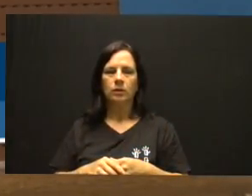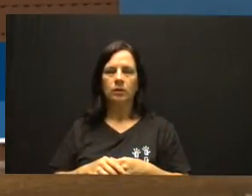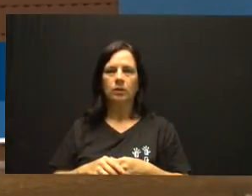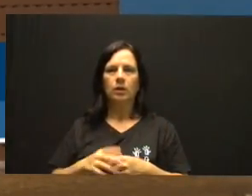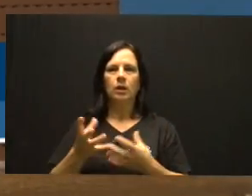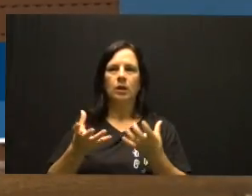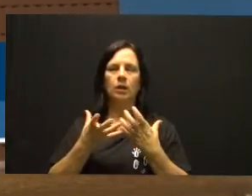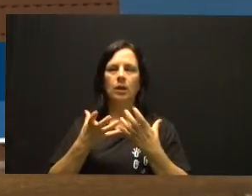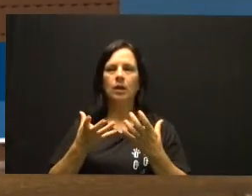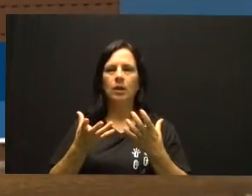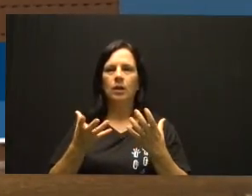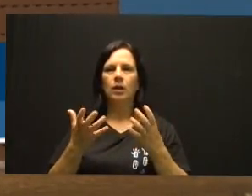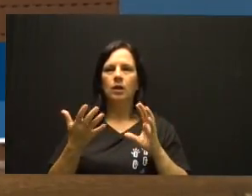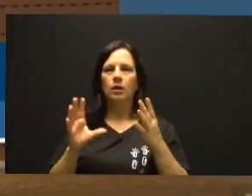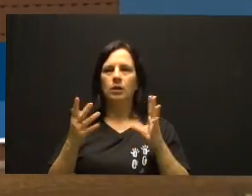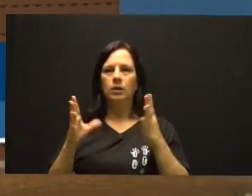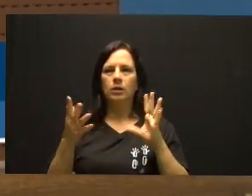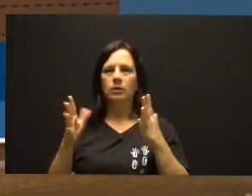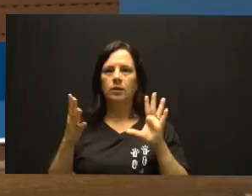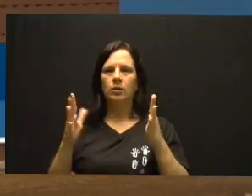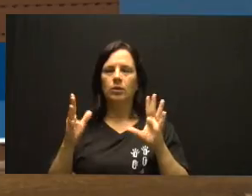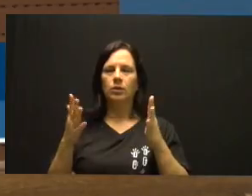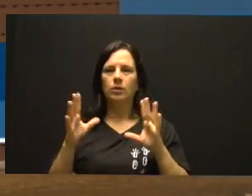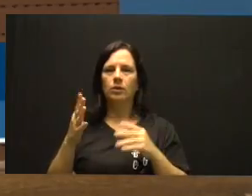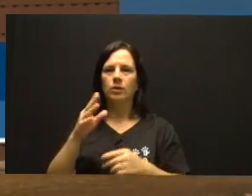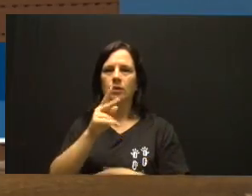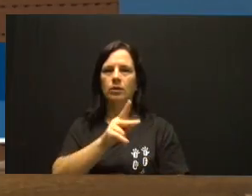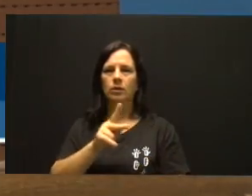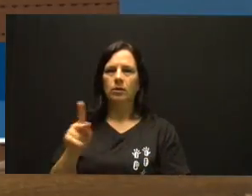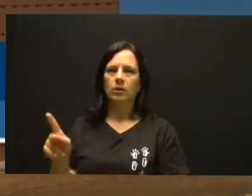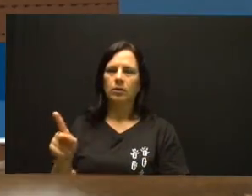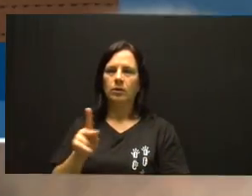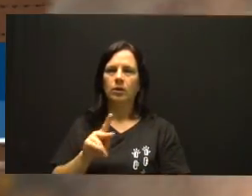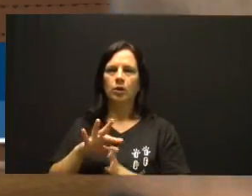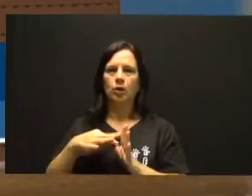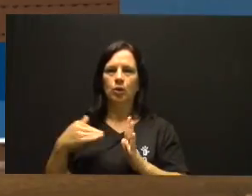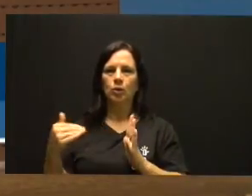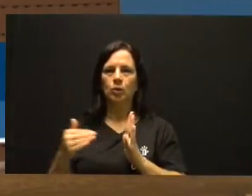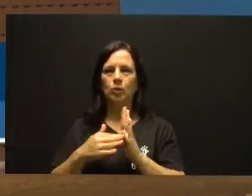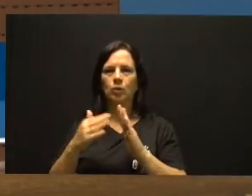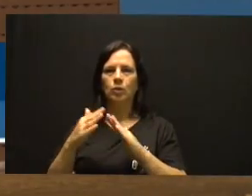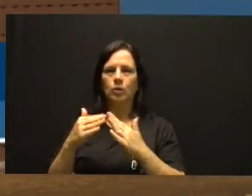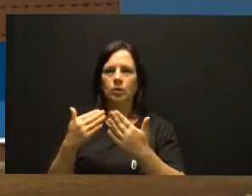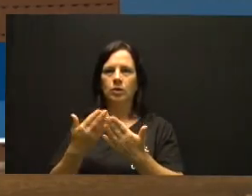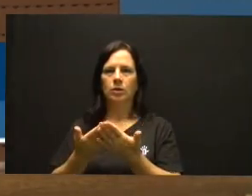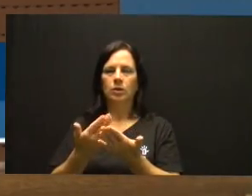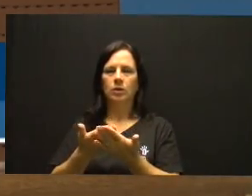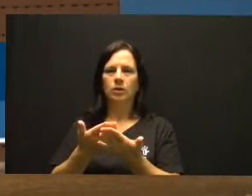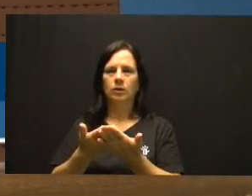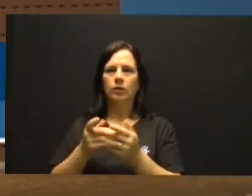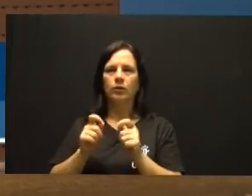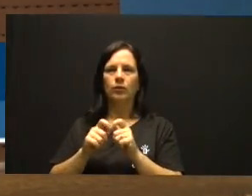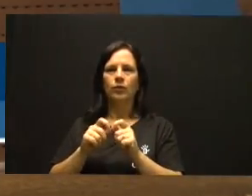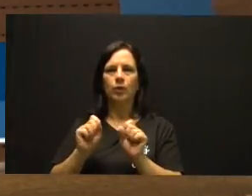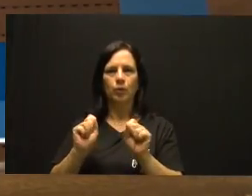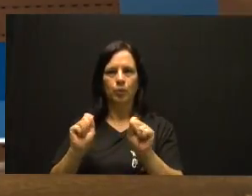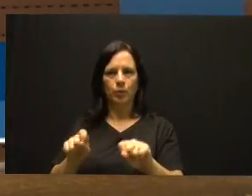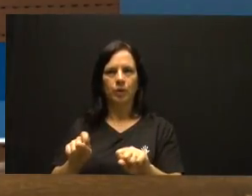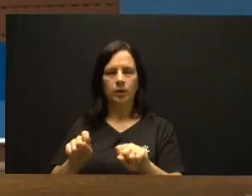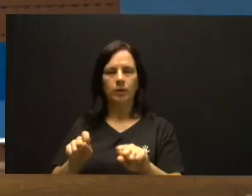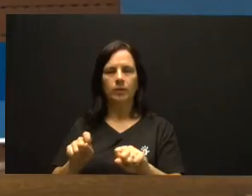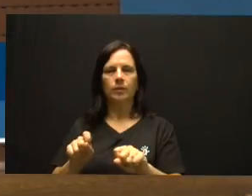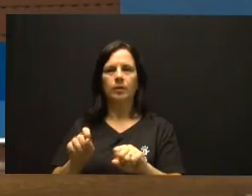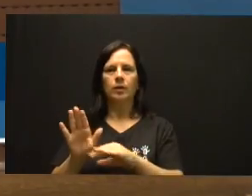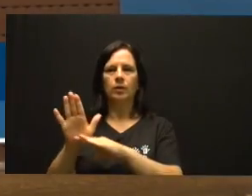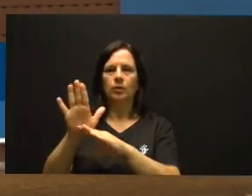eu queria parabenizar os professores, os profissionais de todas essas escolas que fazem o possível e o impossível